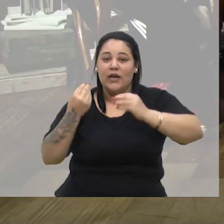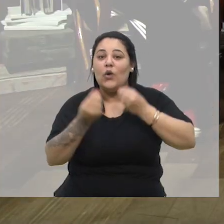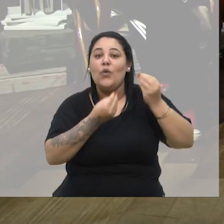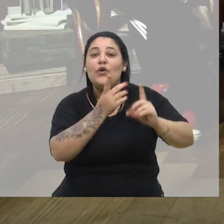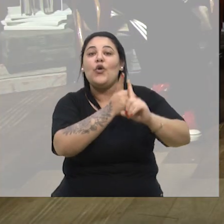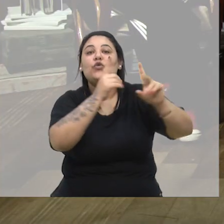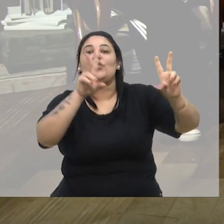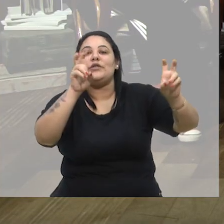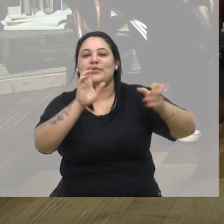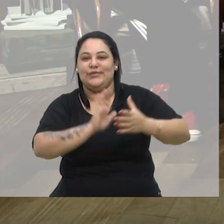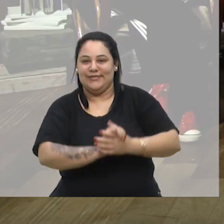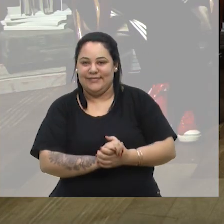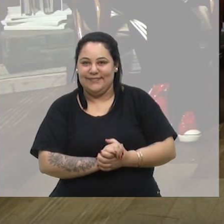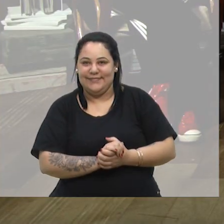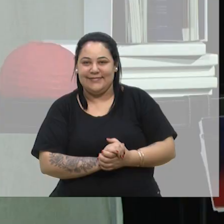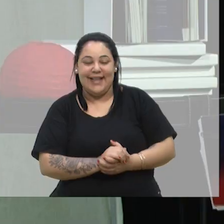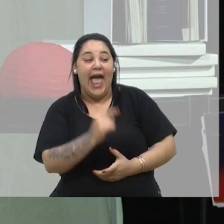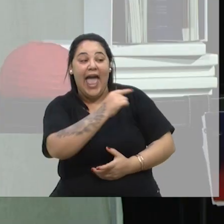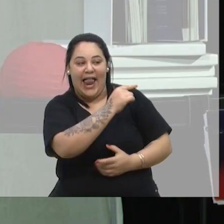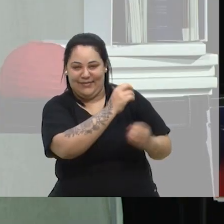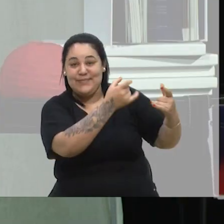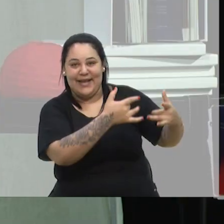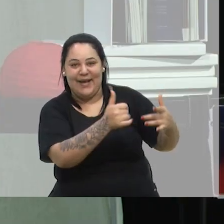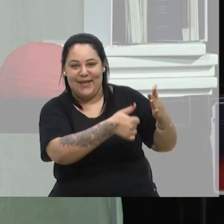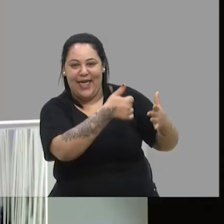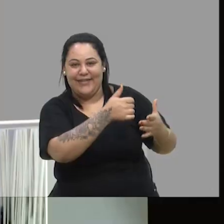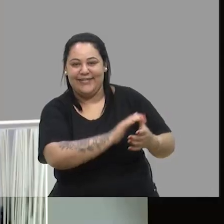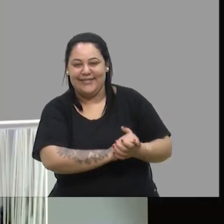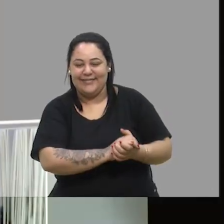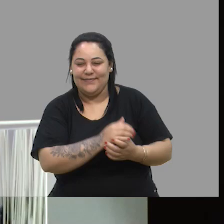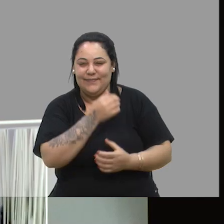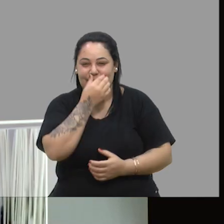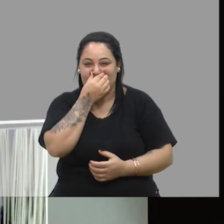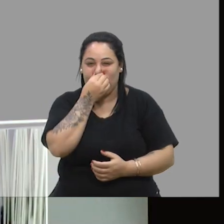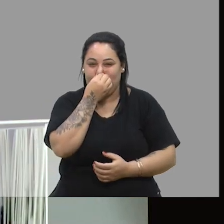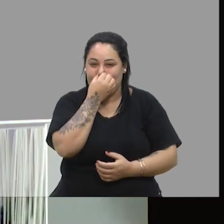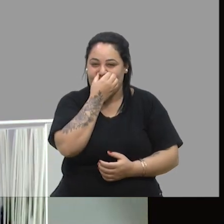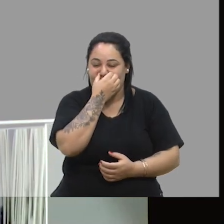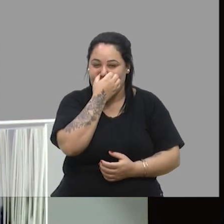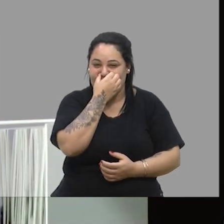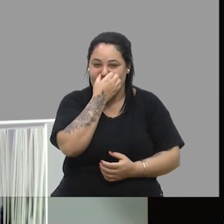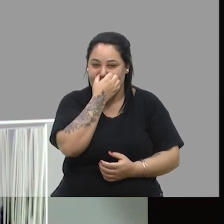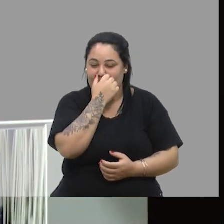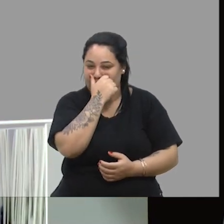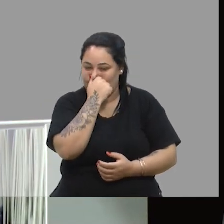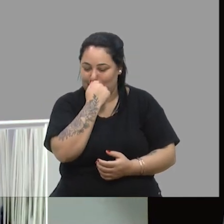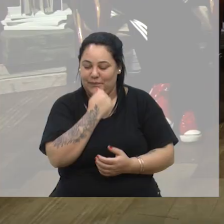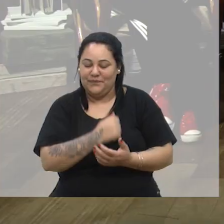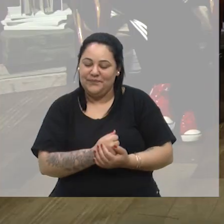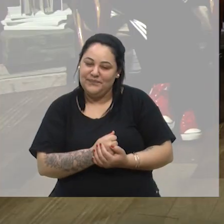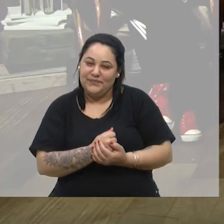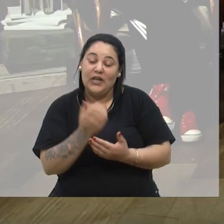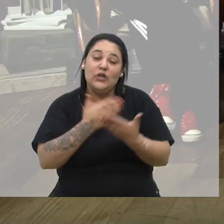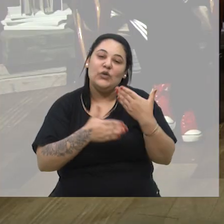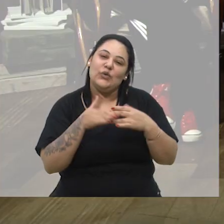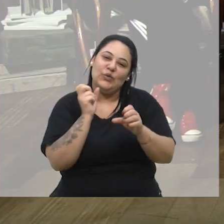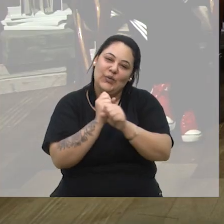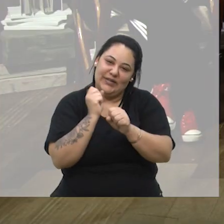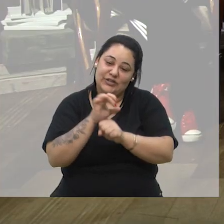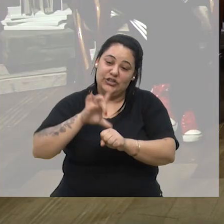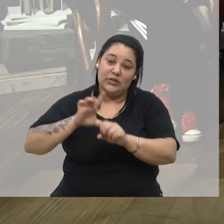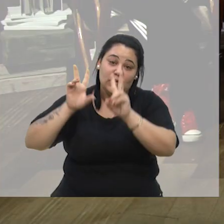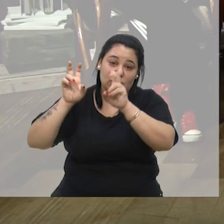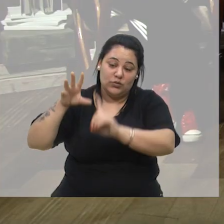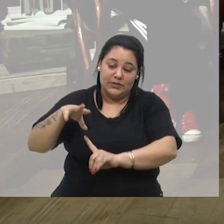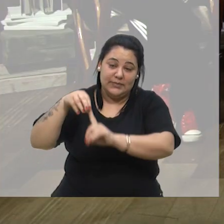atrás. E como é que vocês chegaram até esse tema? Aí a Natasha pode trabalhar, falar sobre isso. Isso.